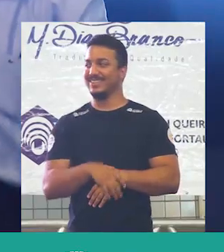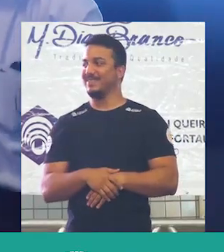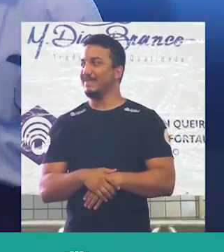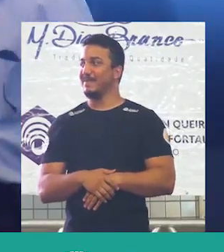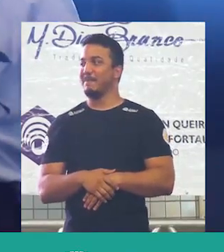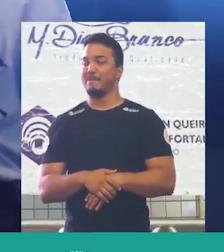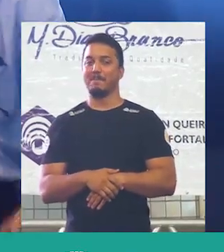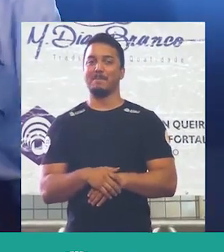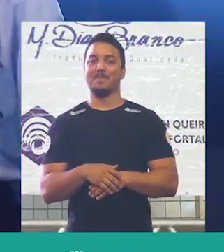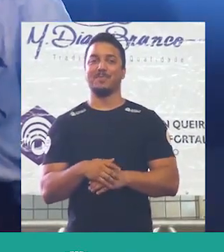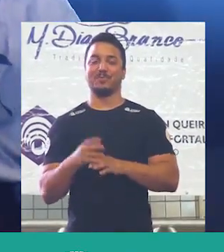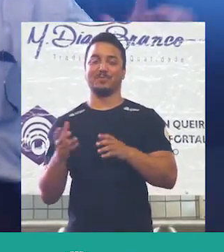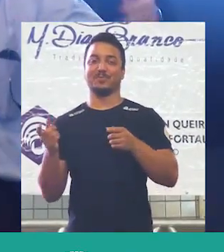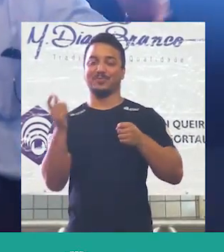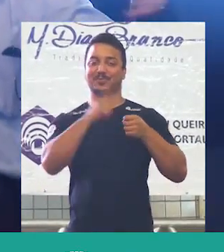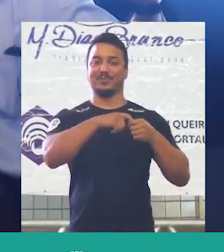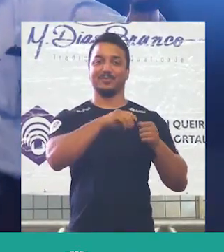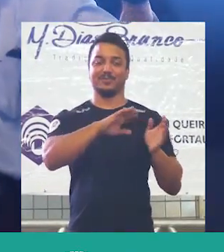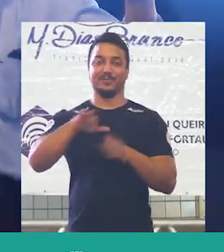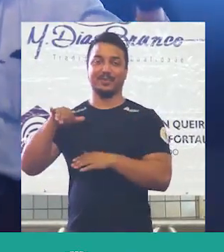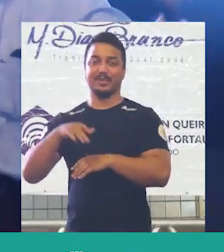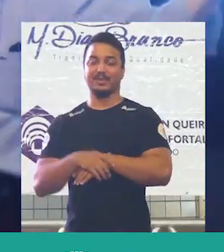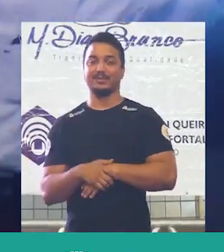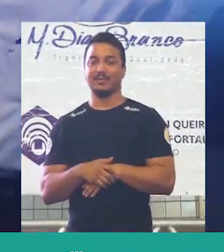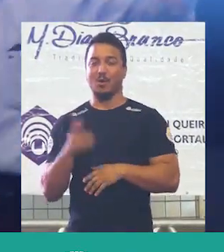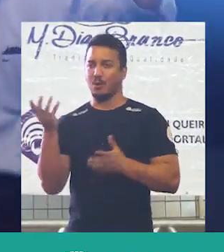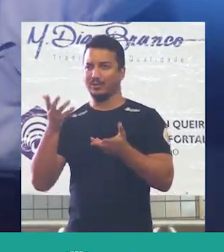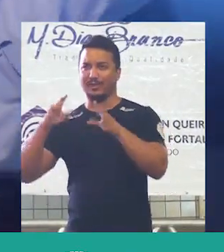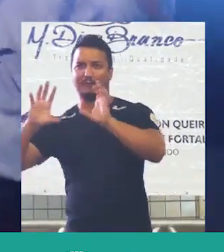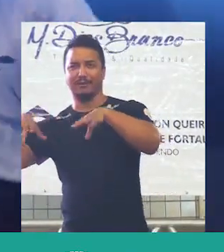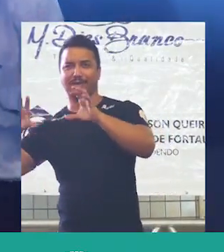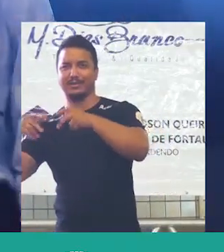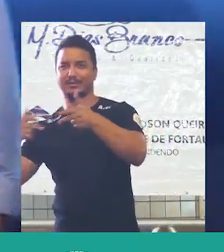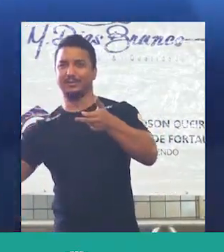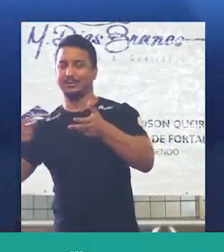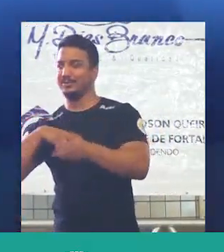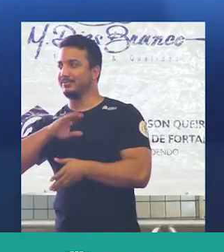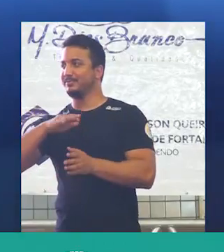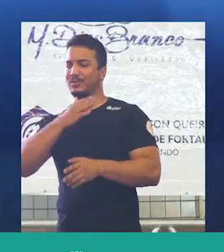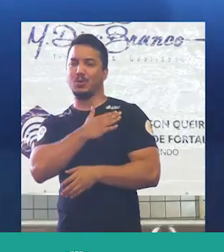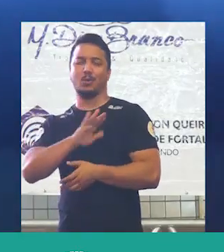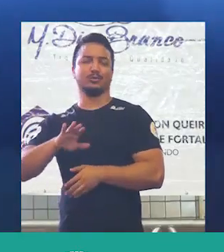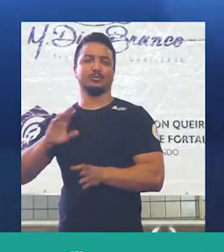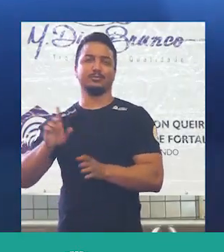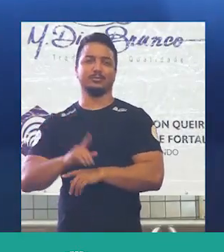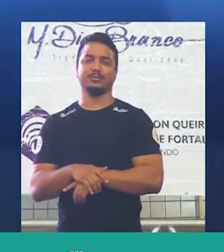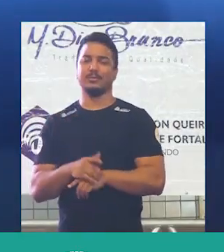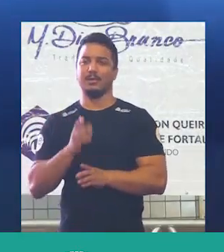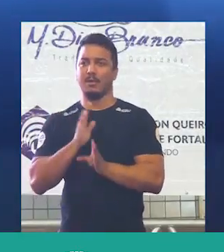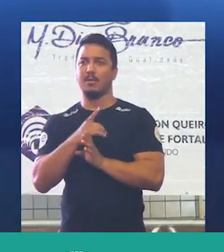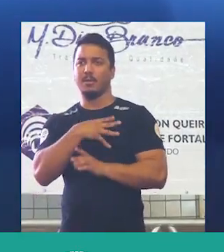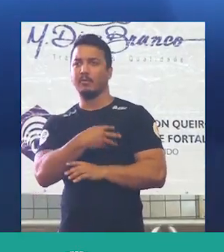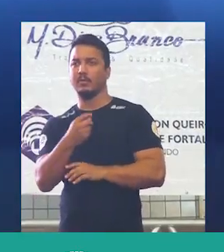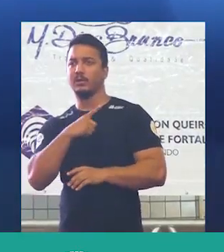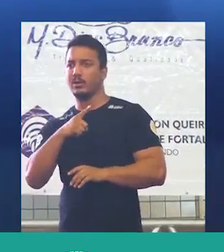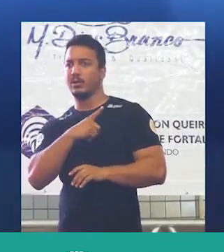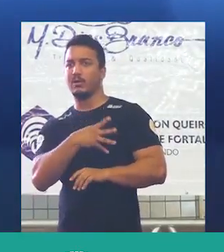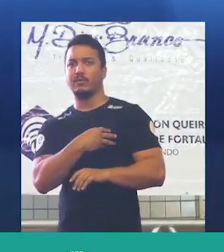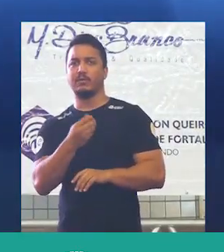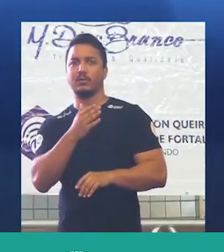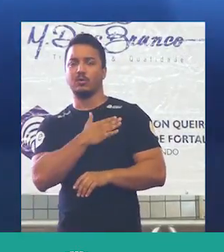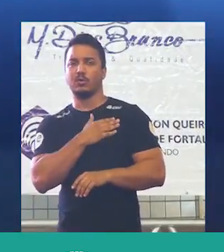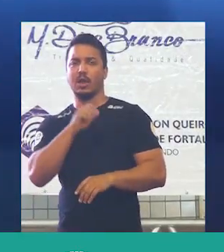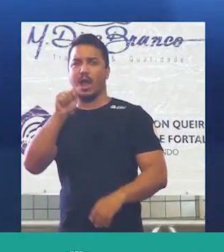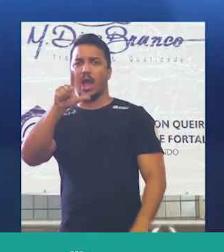Losing. Muito bem. Hoje em dia o negócio de uns funk, eu não conheço nenhum hoje. Estou ruim hoje. Conheço as músicas do meu filho, né? Que o meu filho gosta